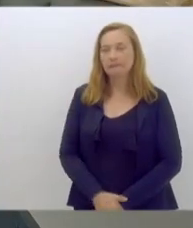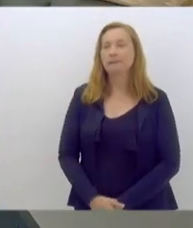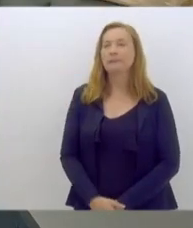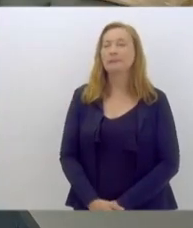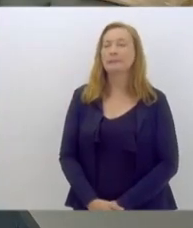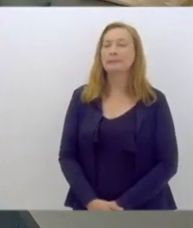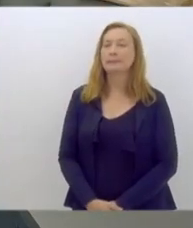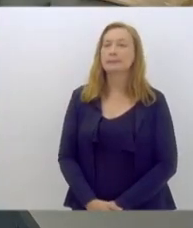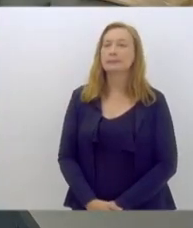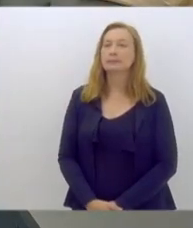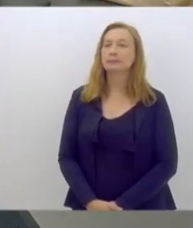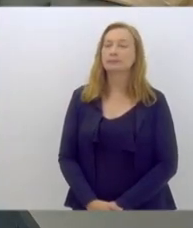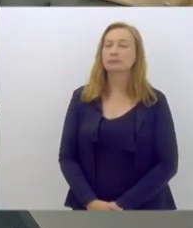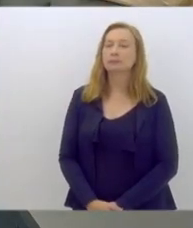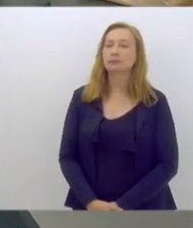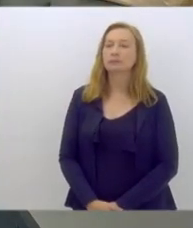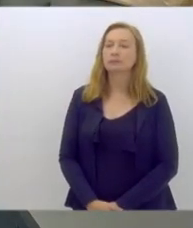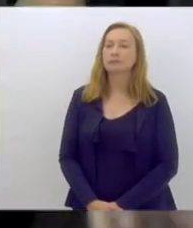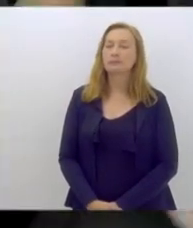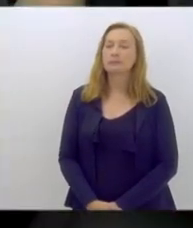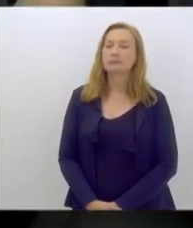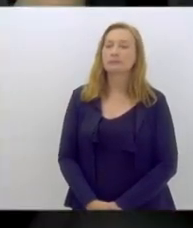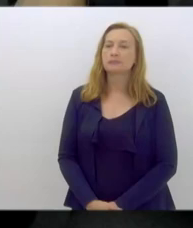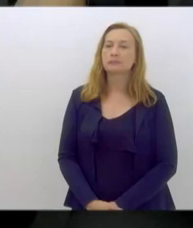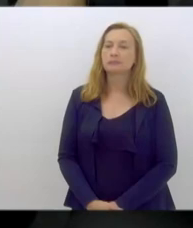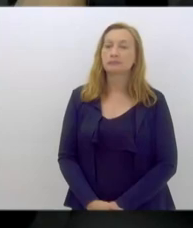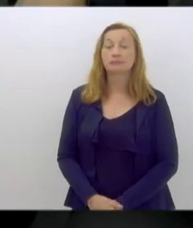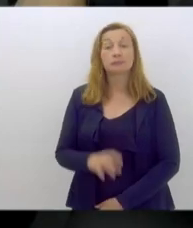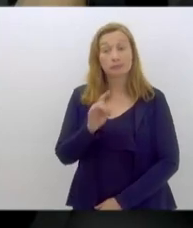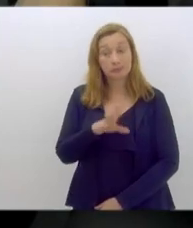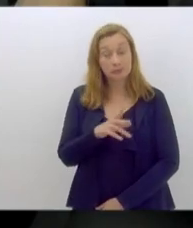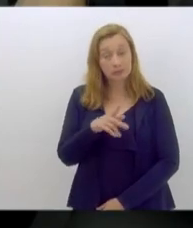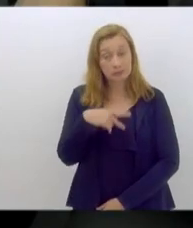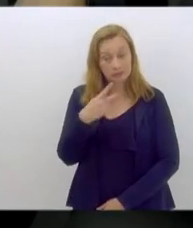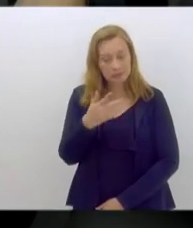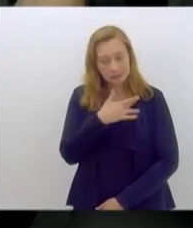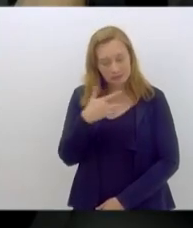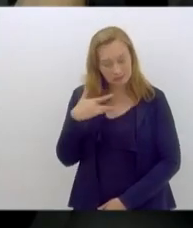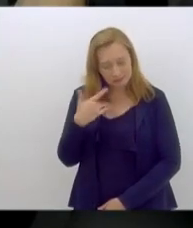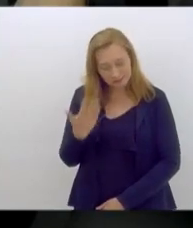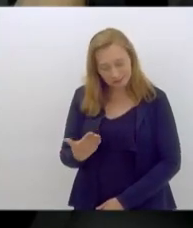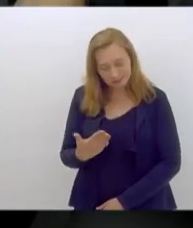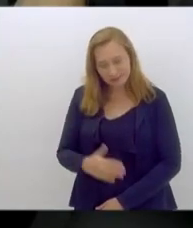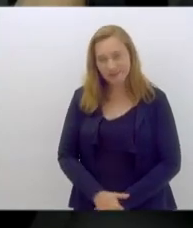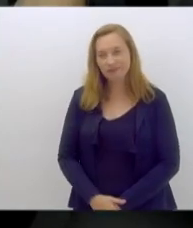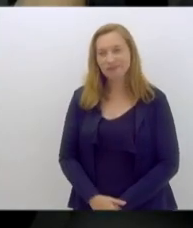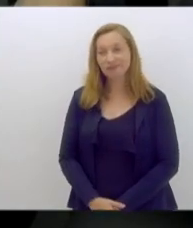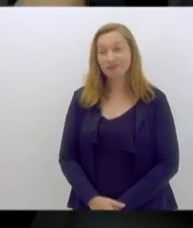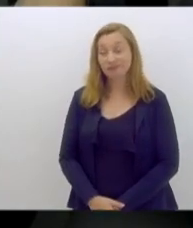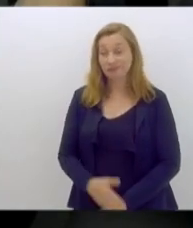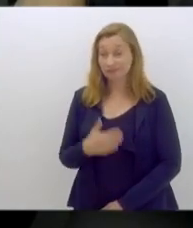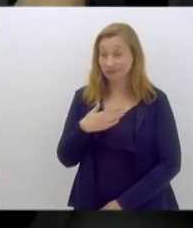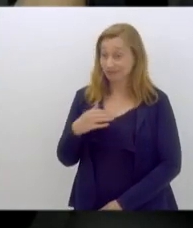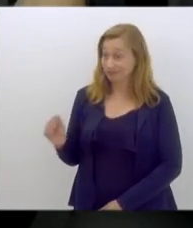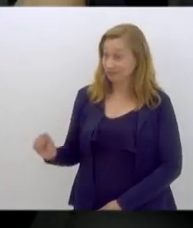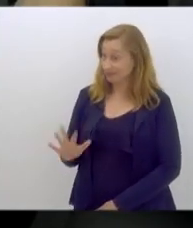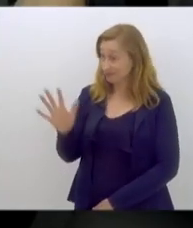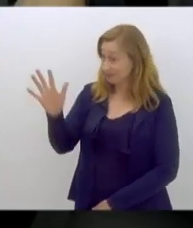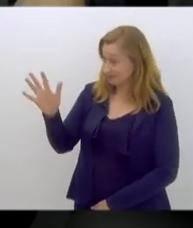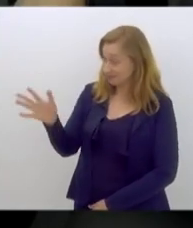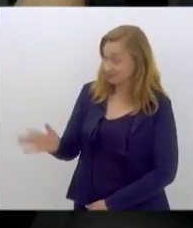eu queria eu vou começar pela pela última questão da saúde que que minha muito caro